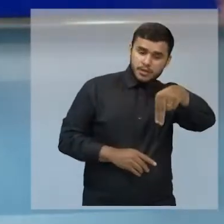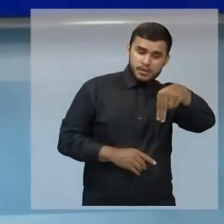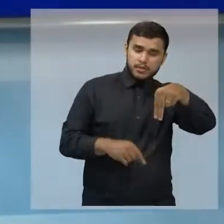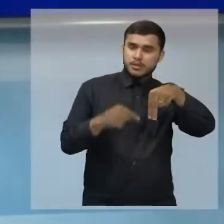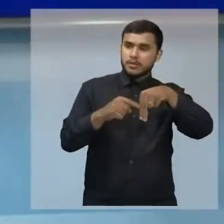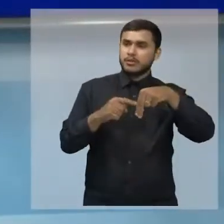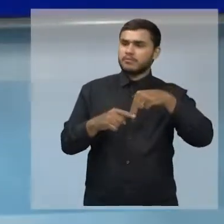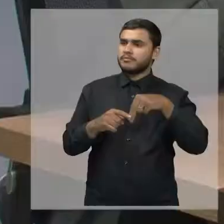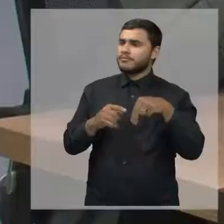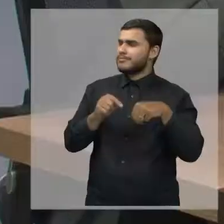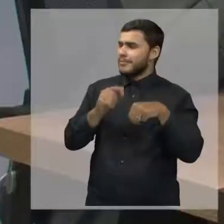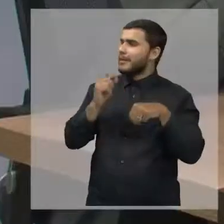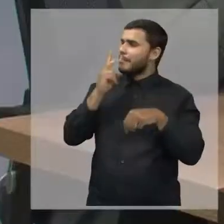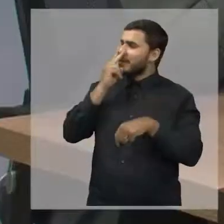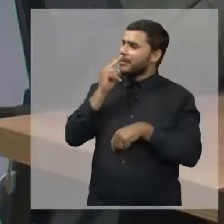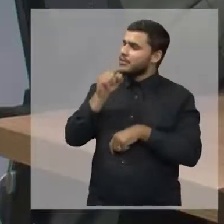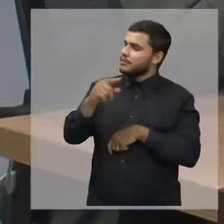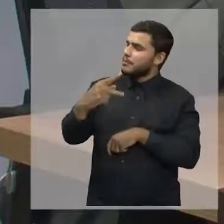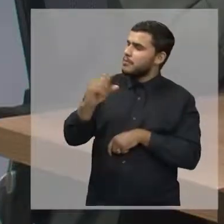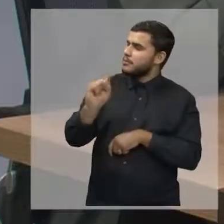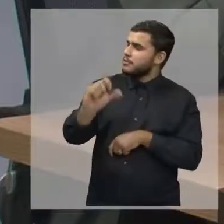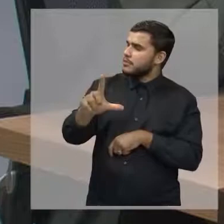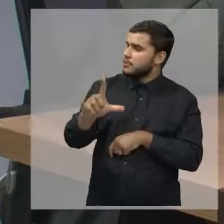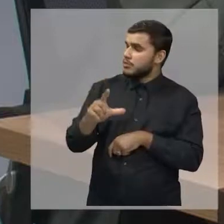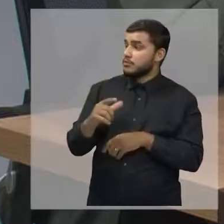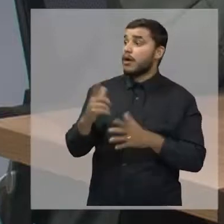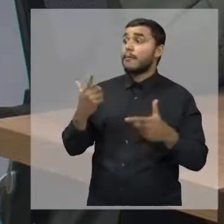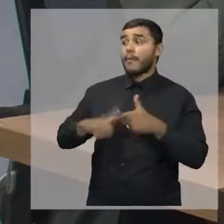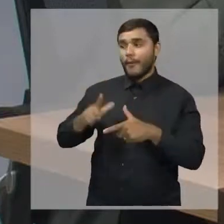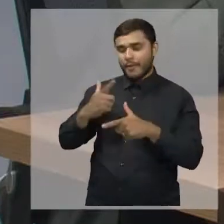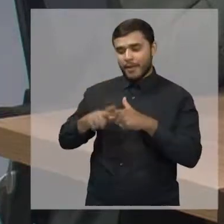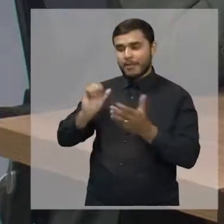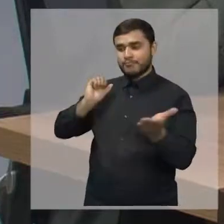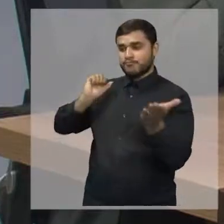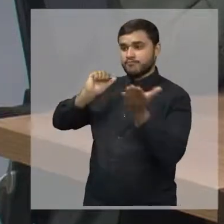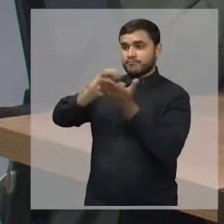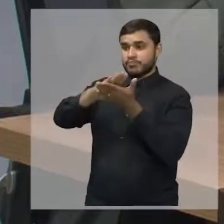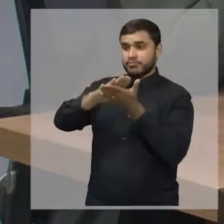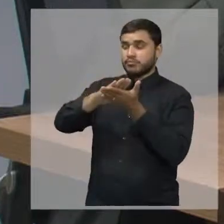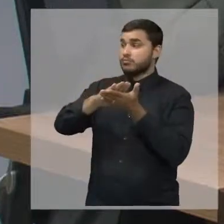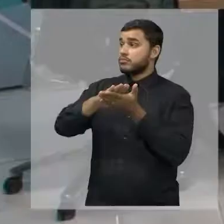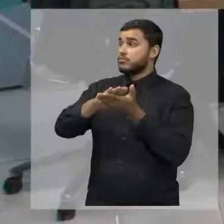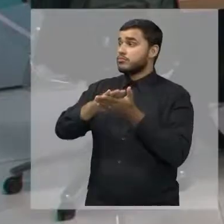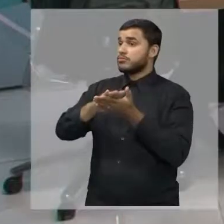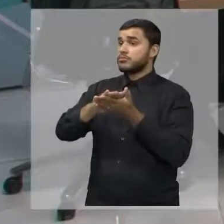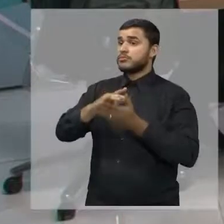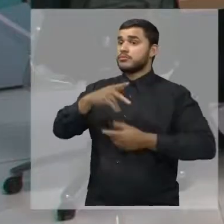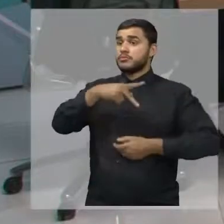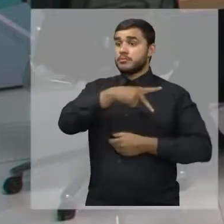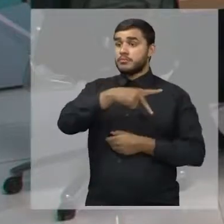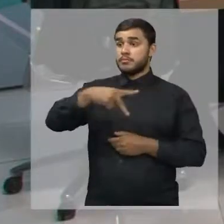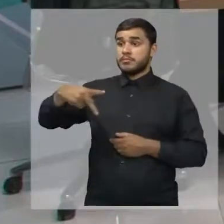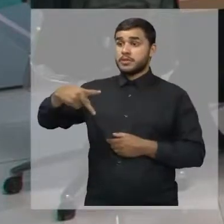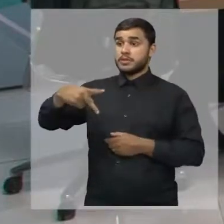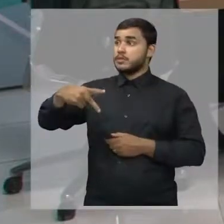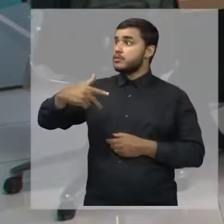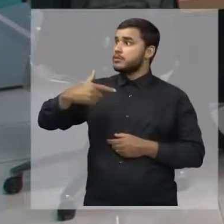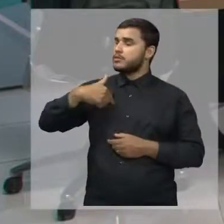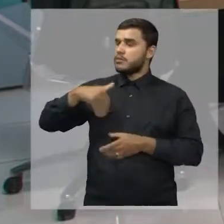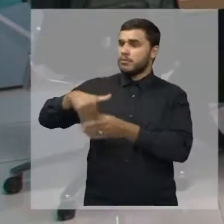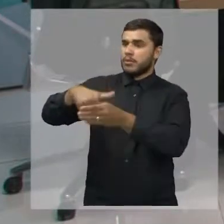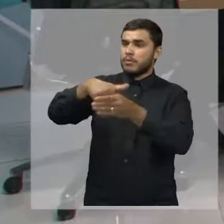esse, PSL, foi a tragédia que foi. Né? Primeiro presidente eleito democraticamente deu no que deu.